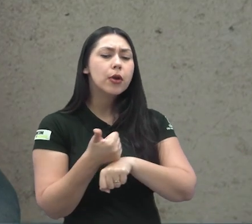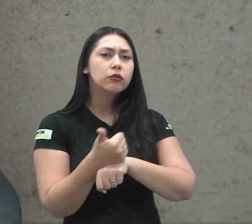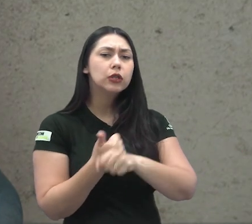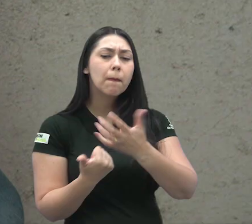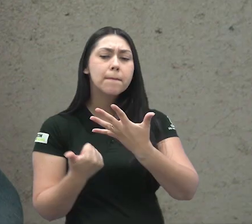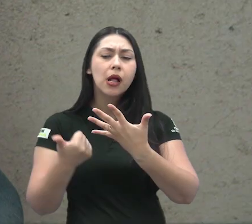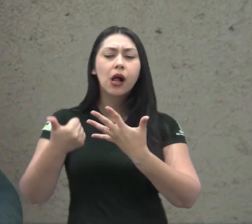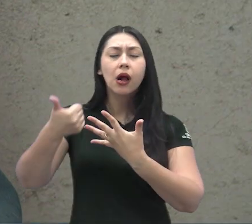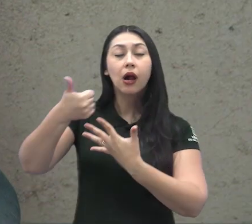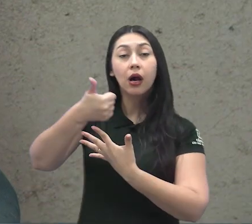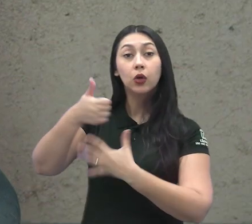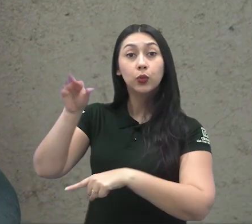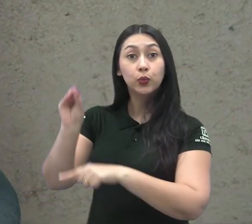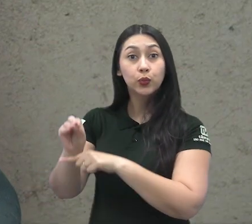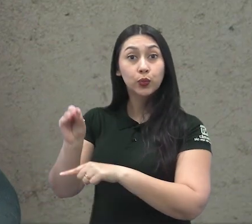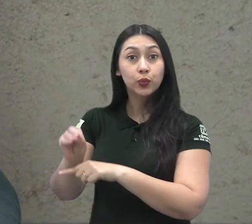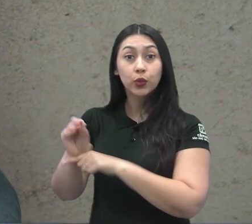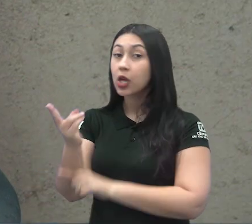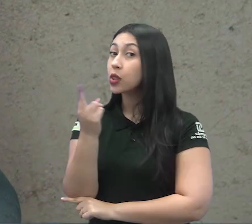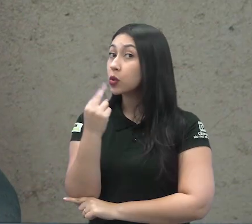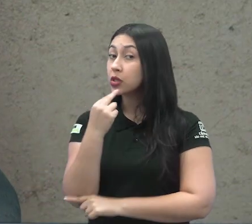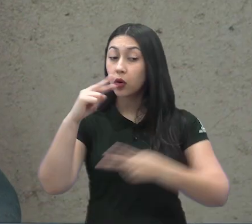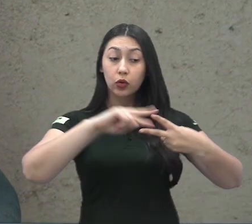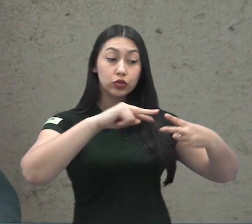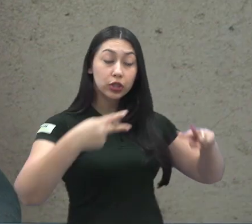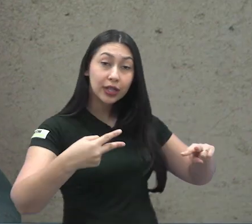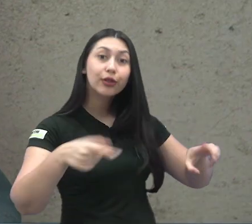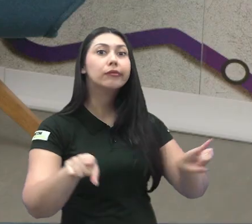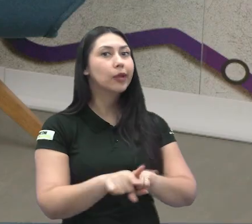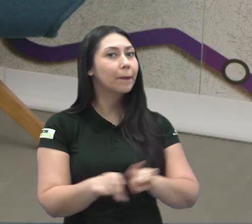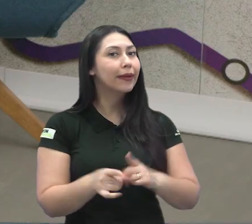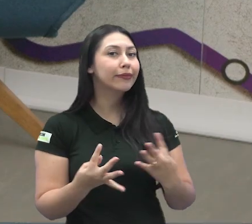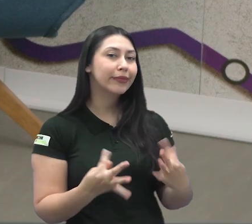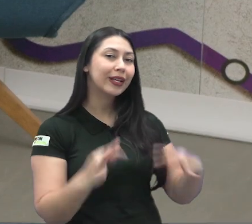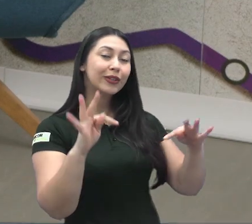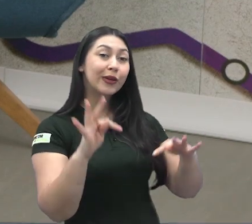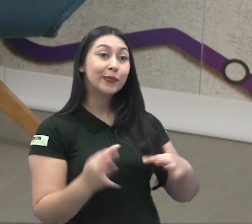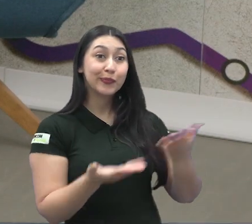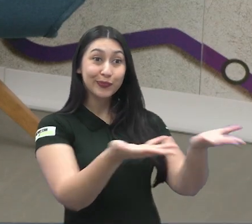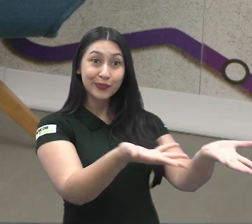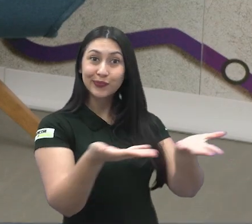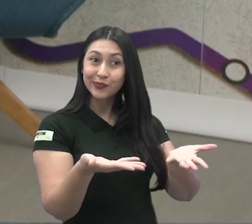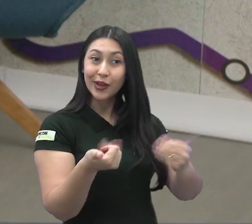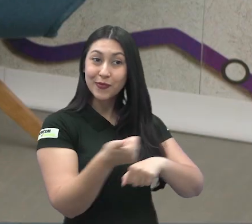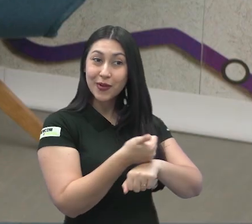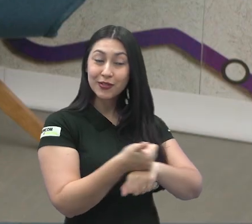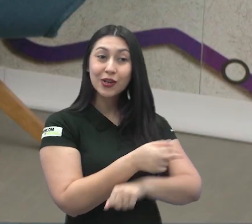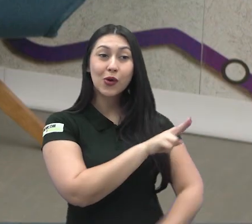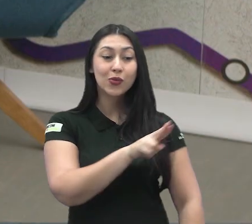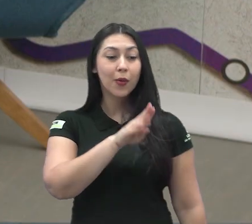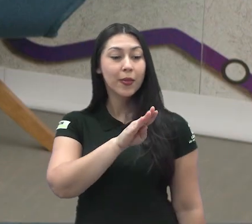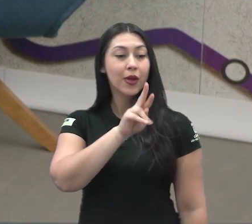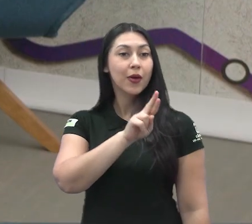envolve genética, nutrição, manejo e, claro, muita tecnologia. E quem está aqui comigo é a zootecnista